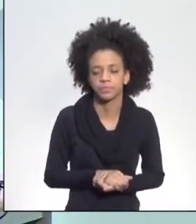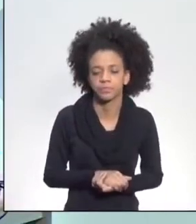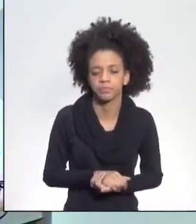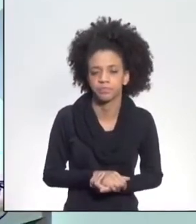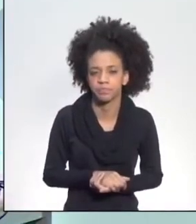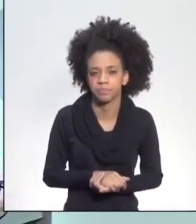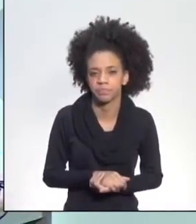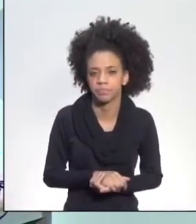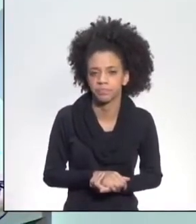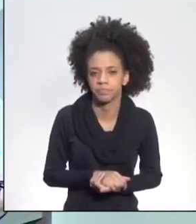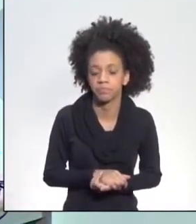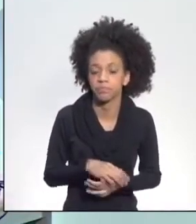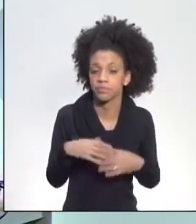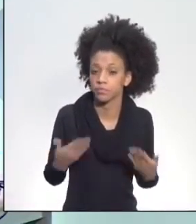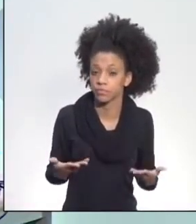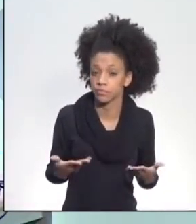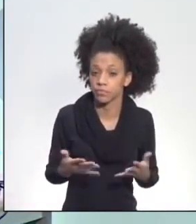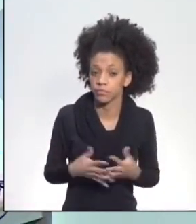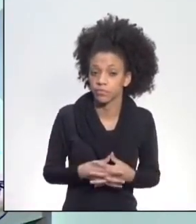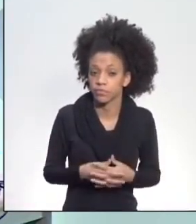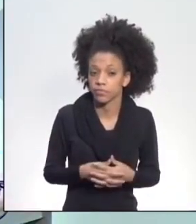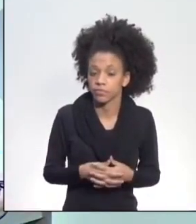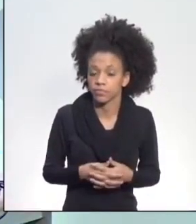Certo? Vamos lá.